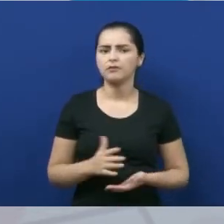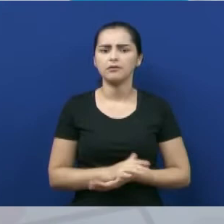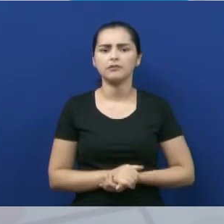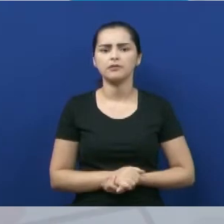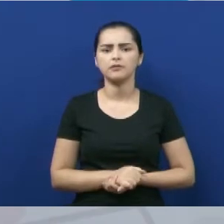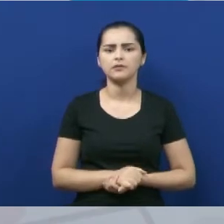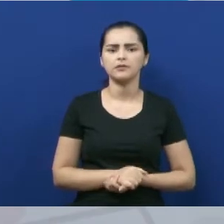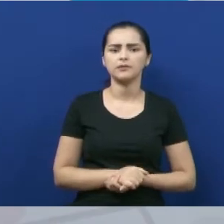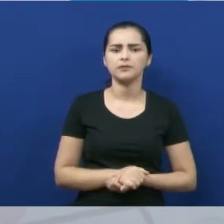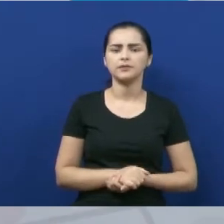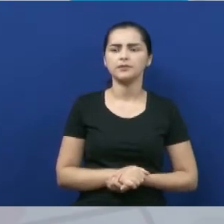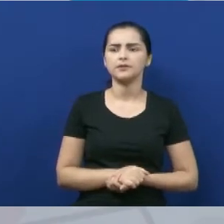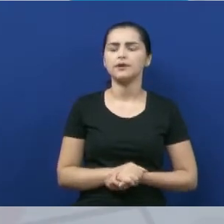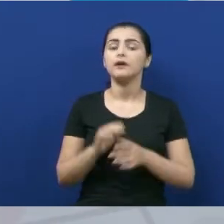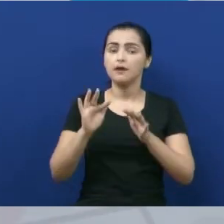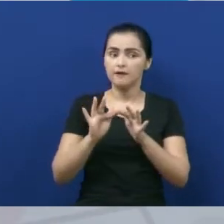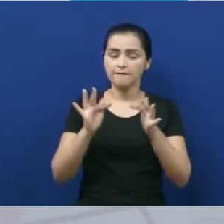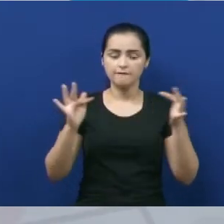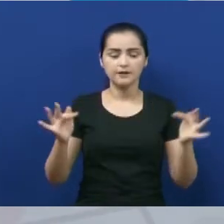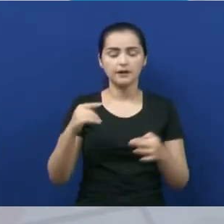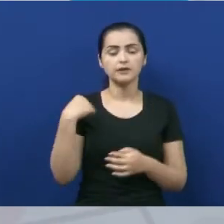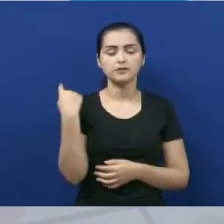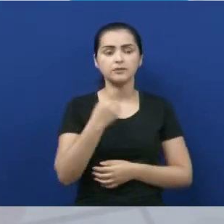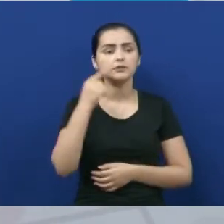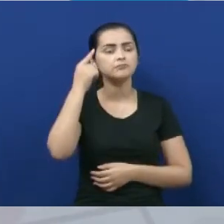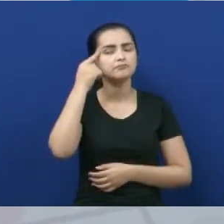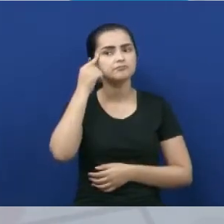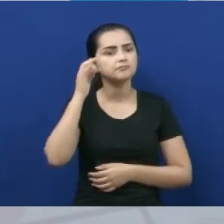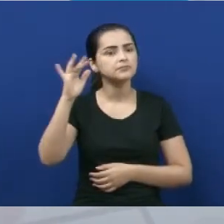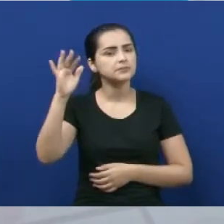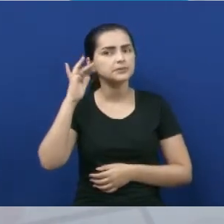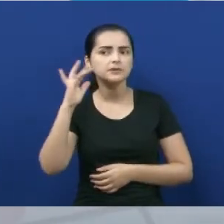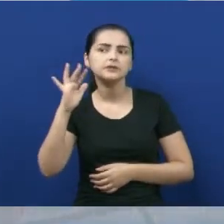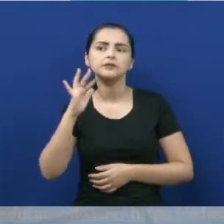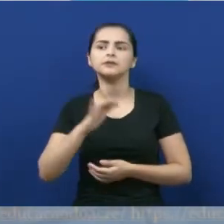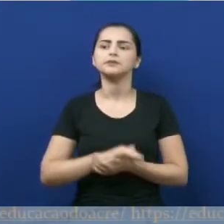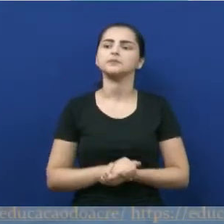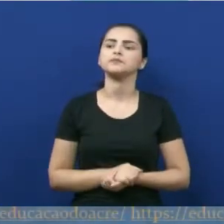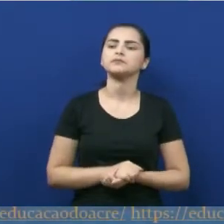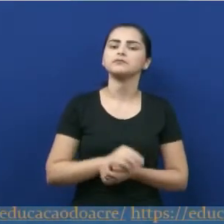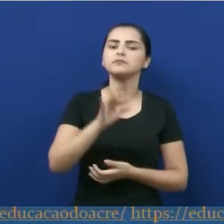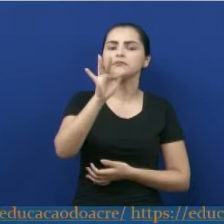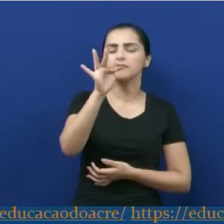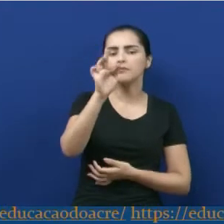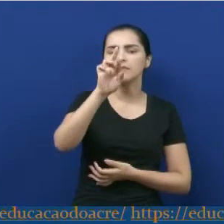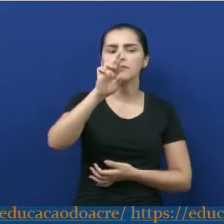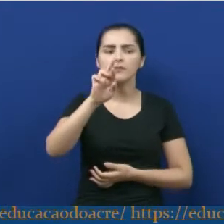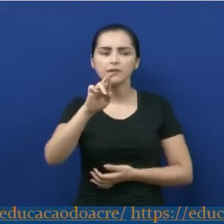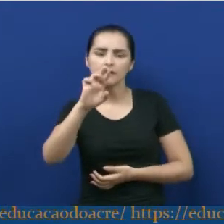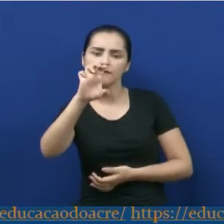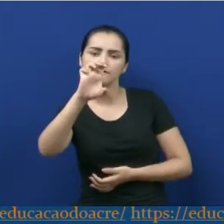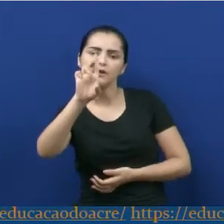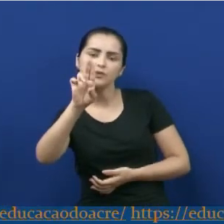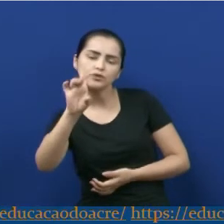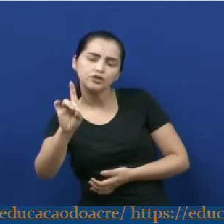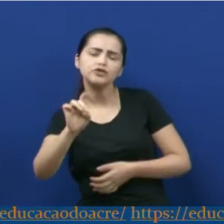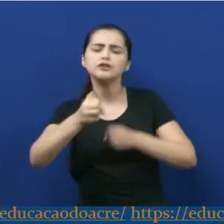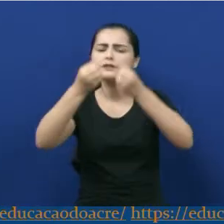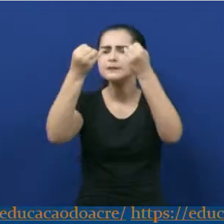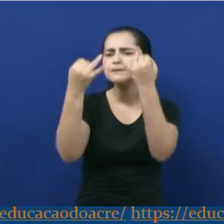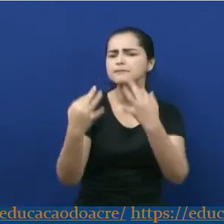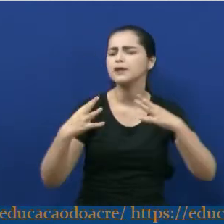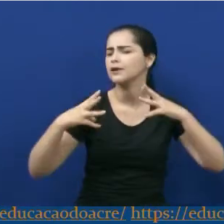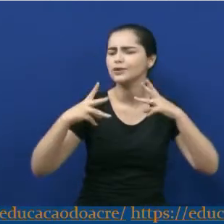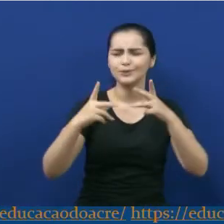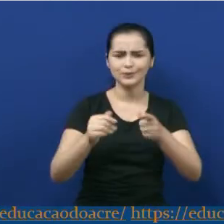e eu coloquei aqui uma frase para gente refletir sou de Sigmund Freud né todo mundo fala que Freud explica tudo mas